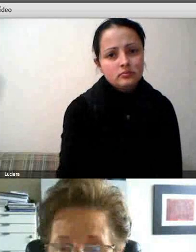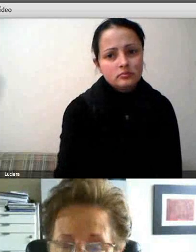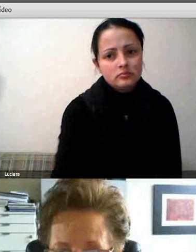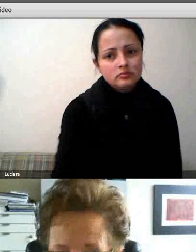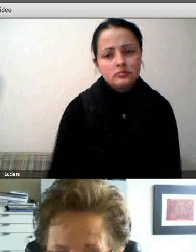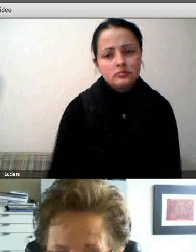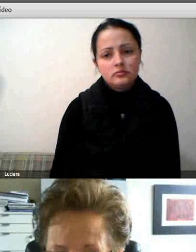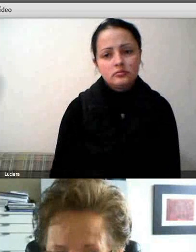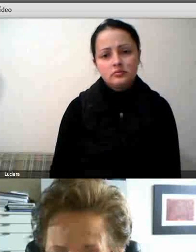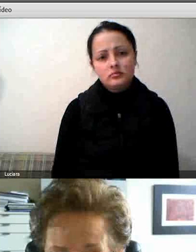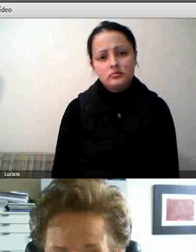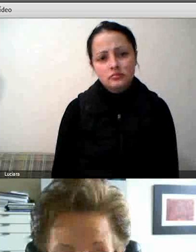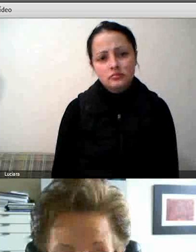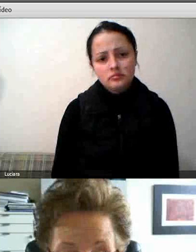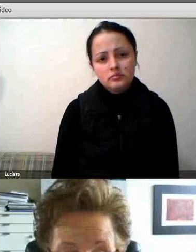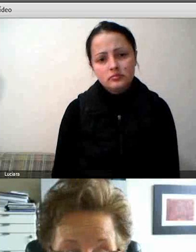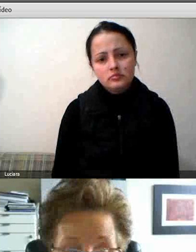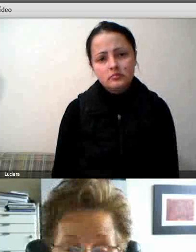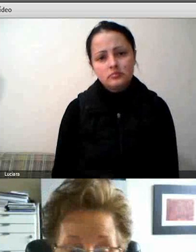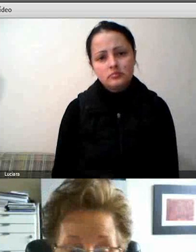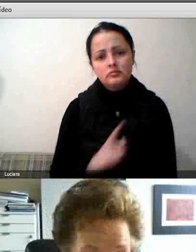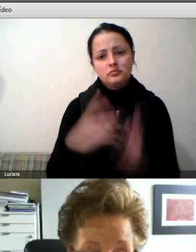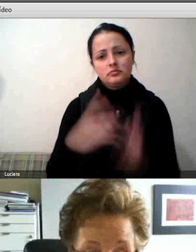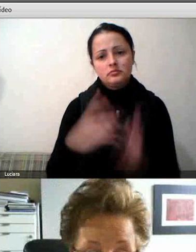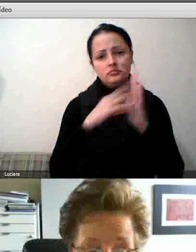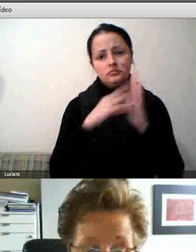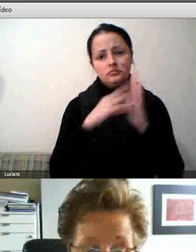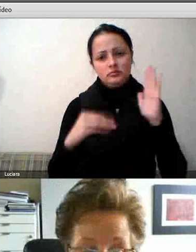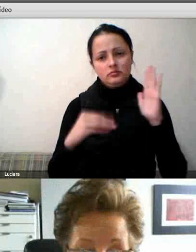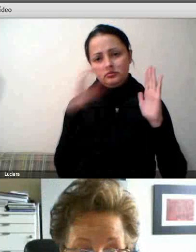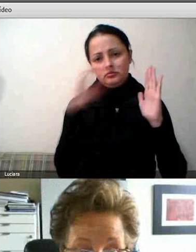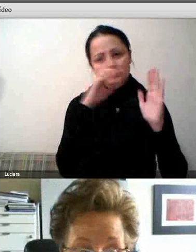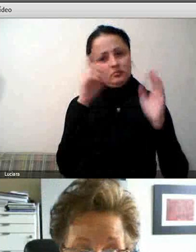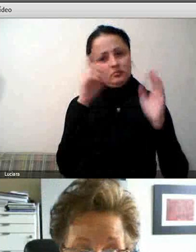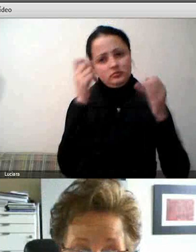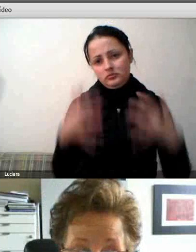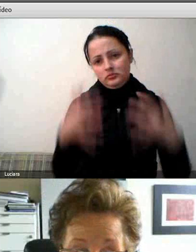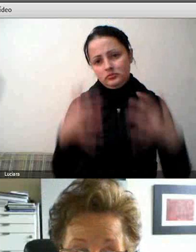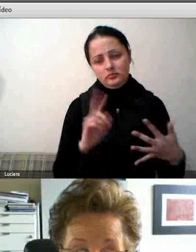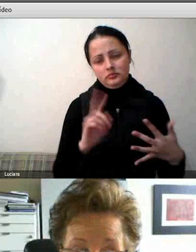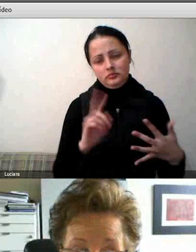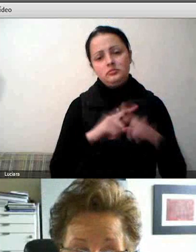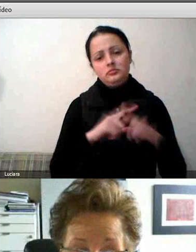que levam à construção dos conceitos, nós temos